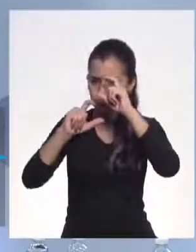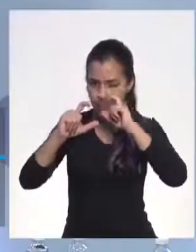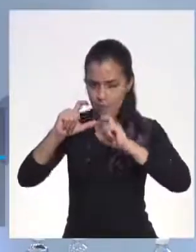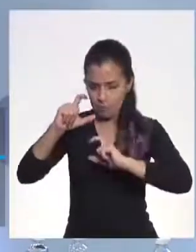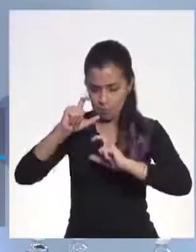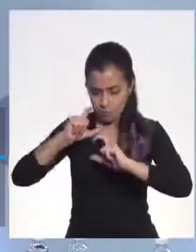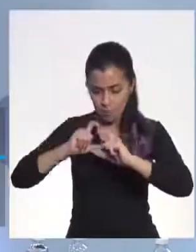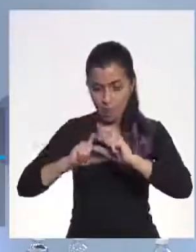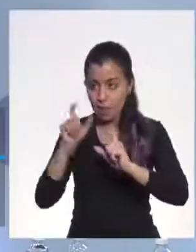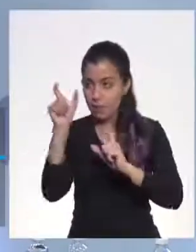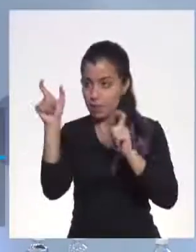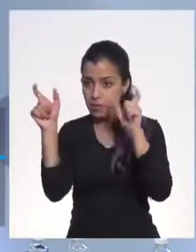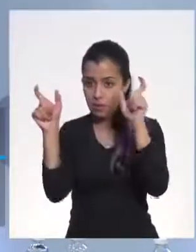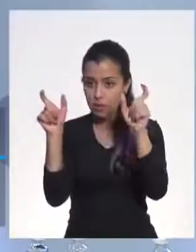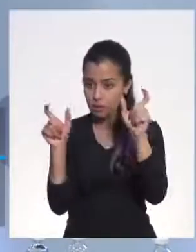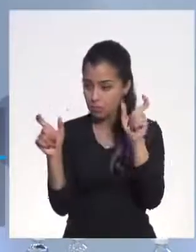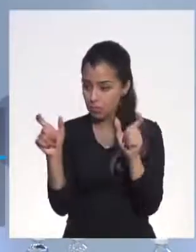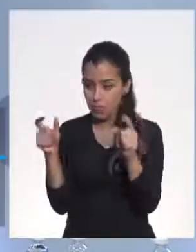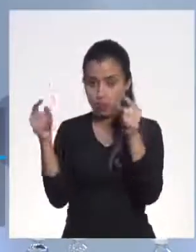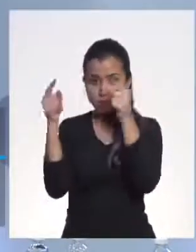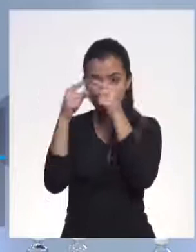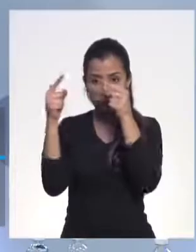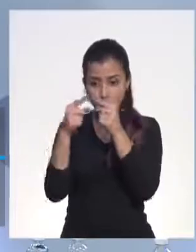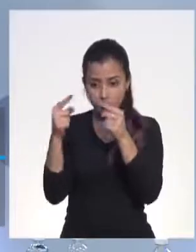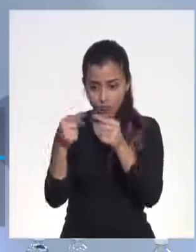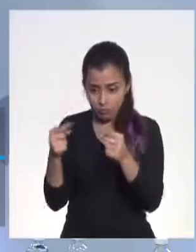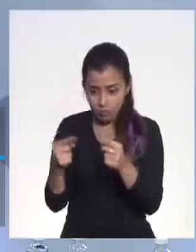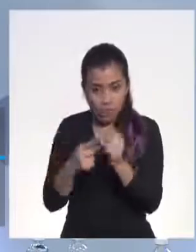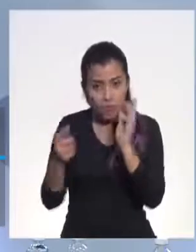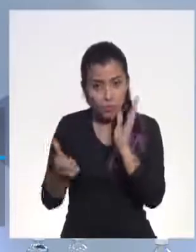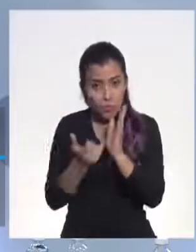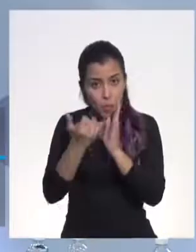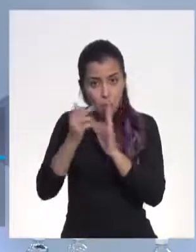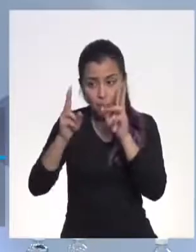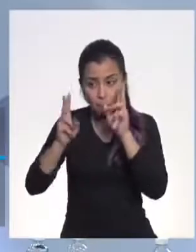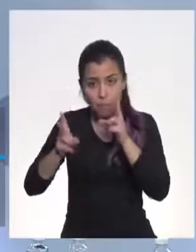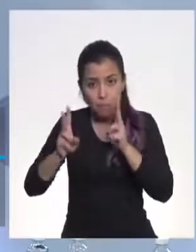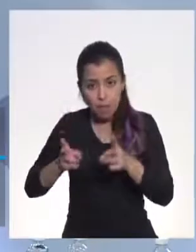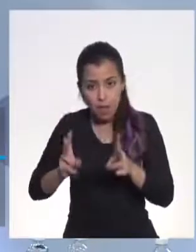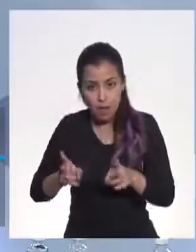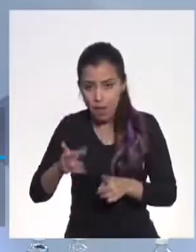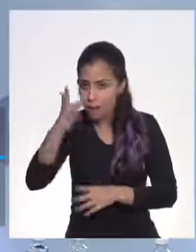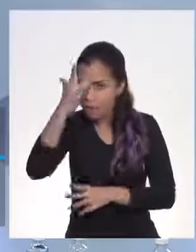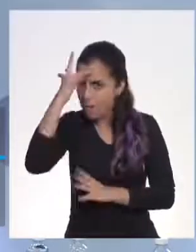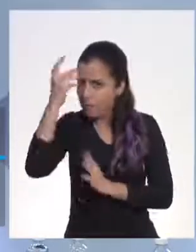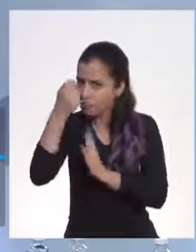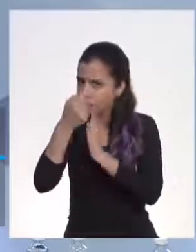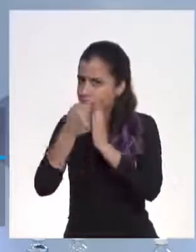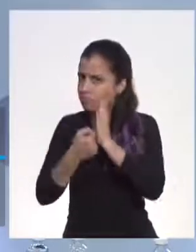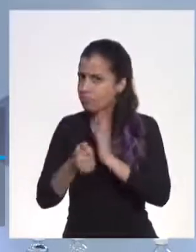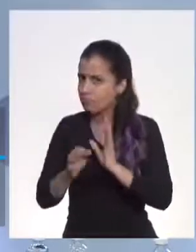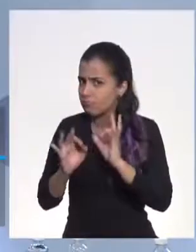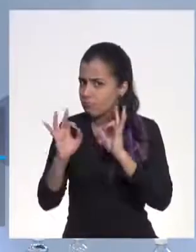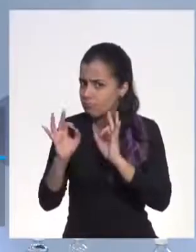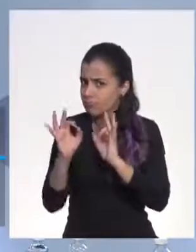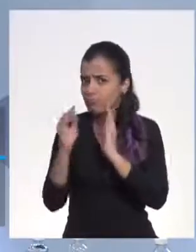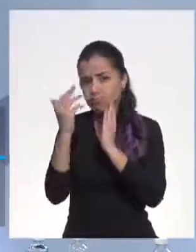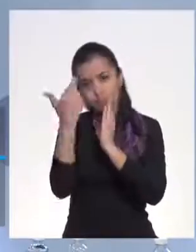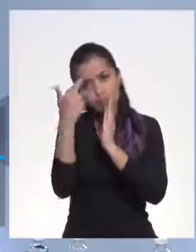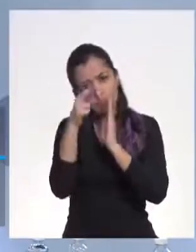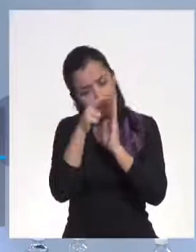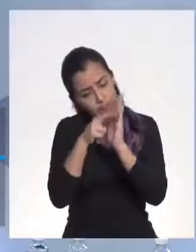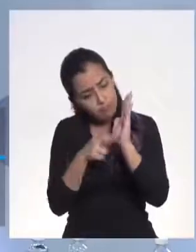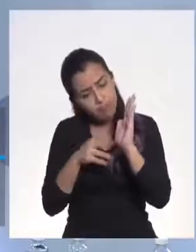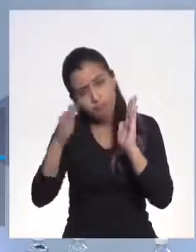essa sílabas e mantendo a mesma Contagem em todos os versos ele foi Tecnicamente ali rigoroso